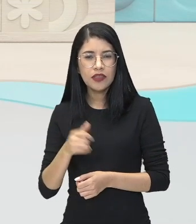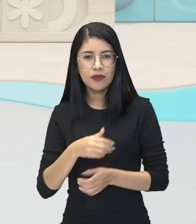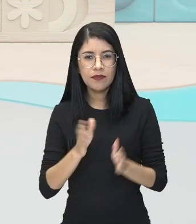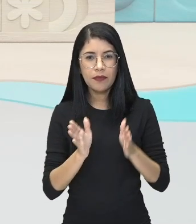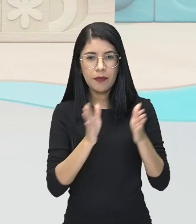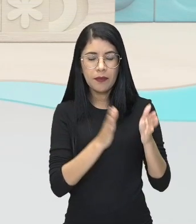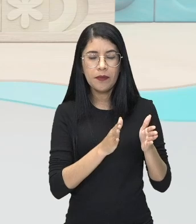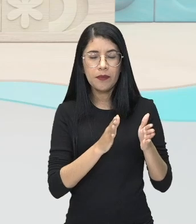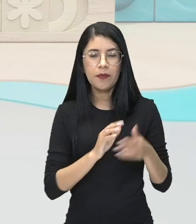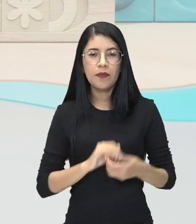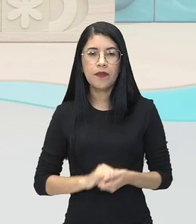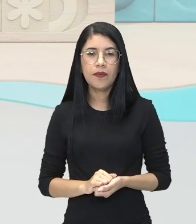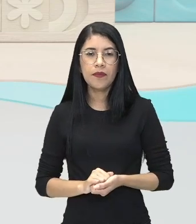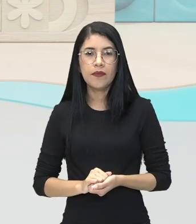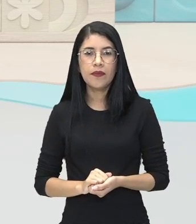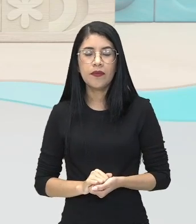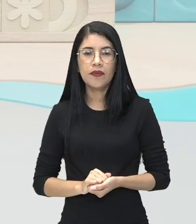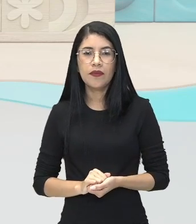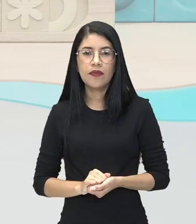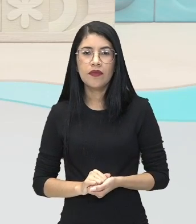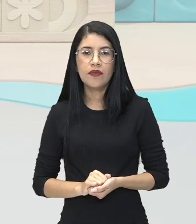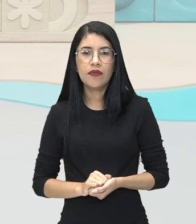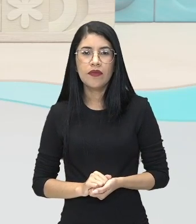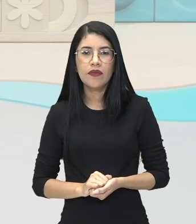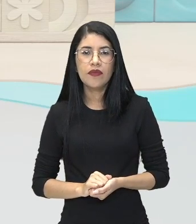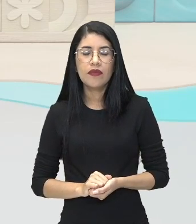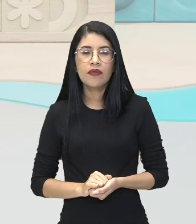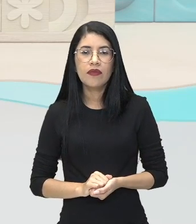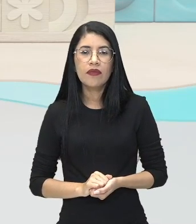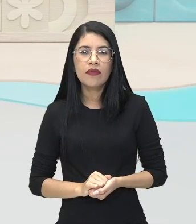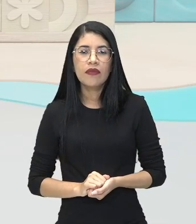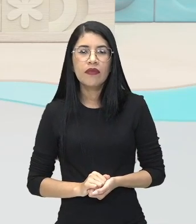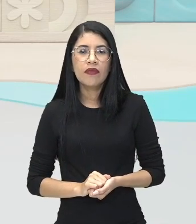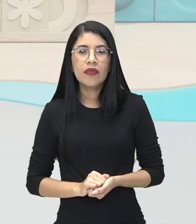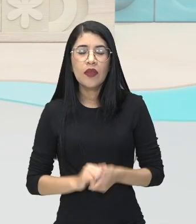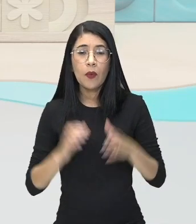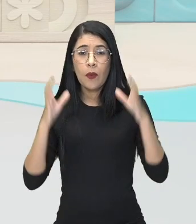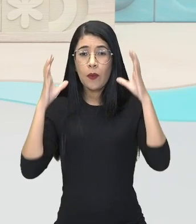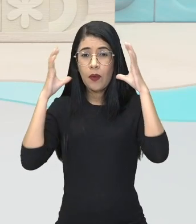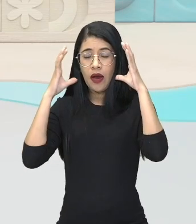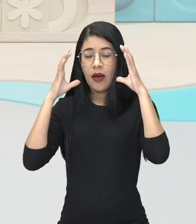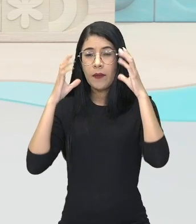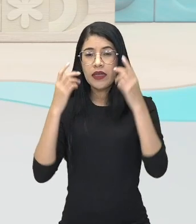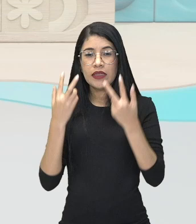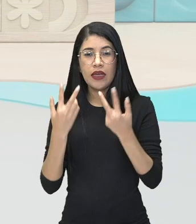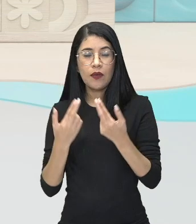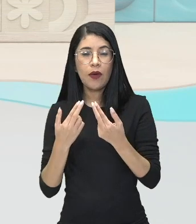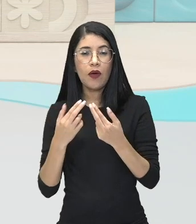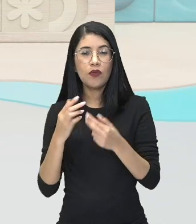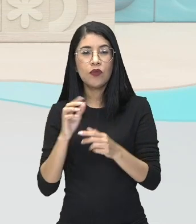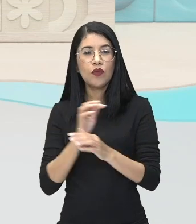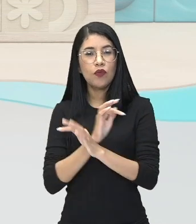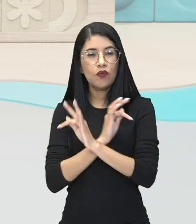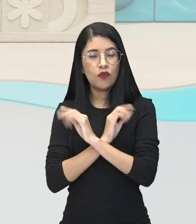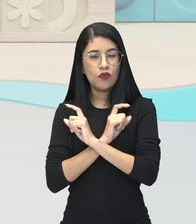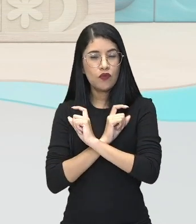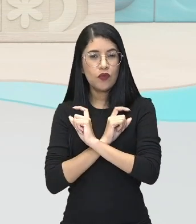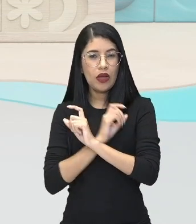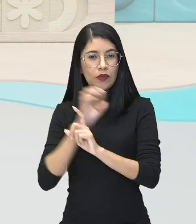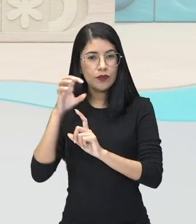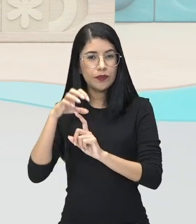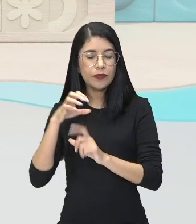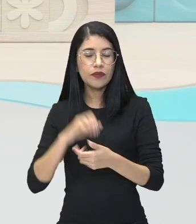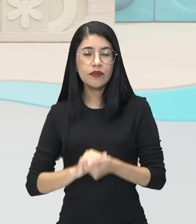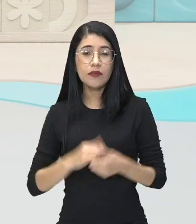vocês. Essa aqui, tá? Que está em maior tamanho. A cabeça era do faraó e o corpo era de